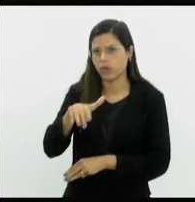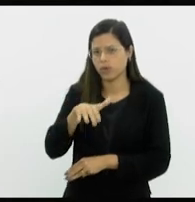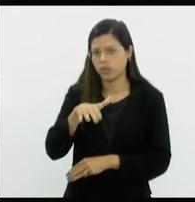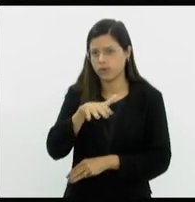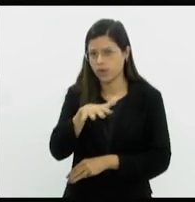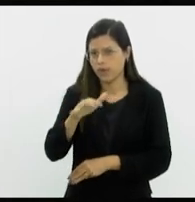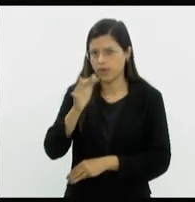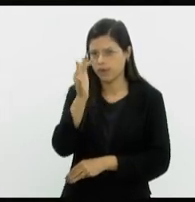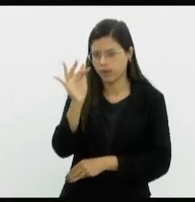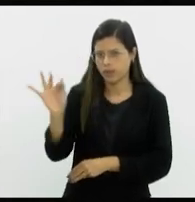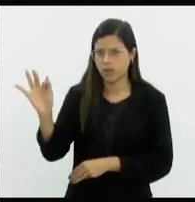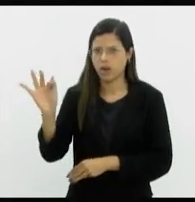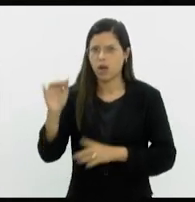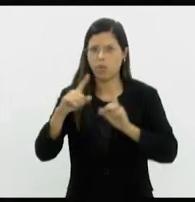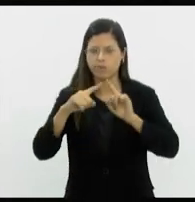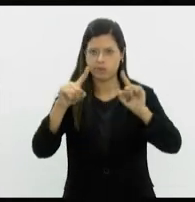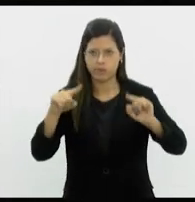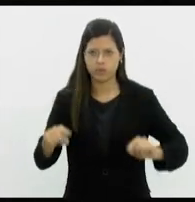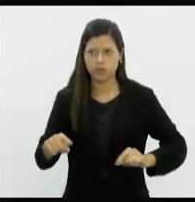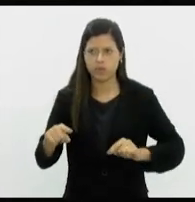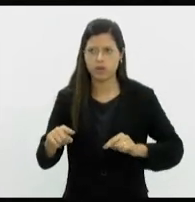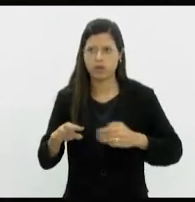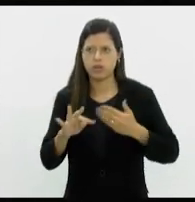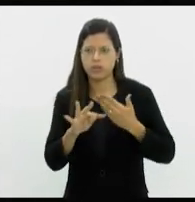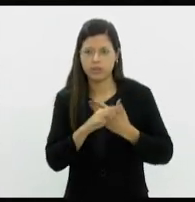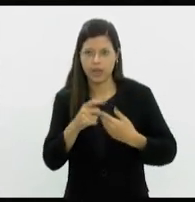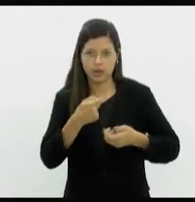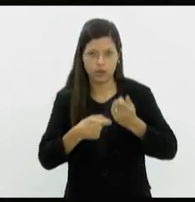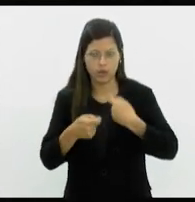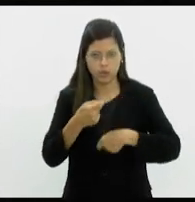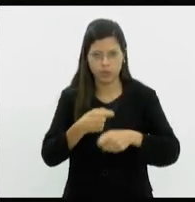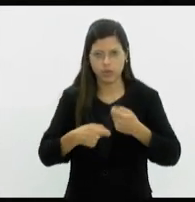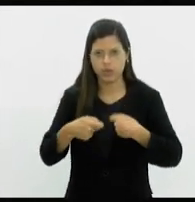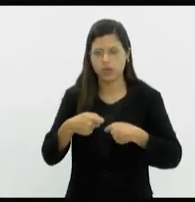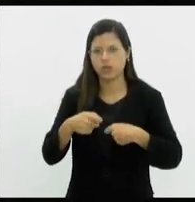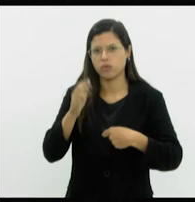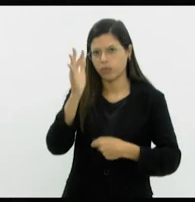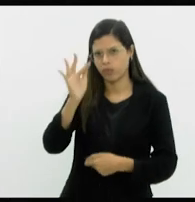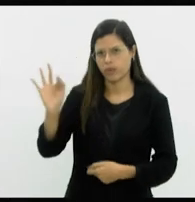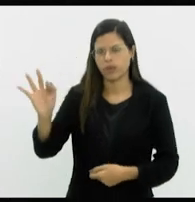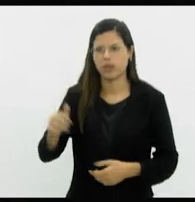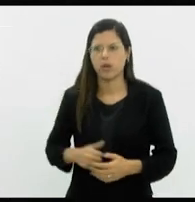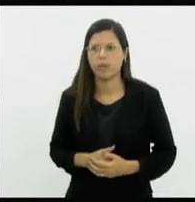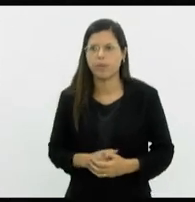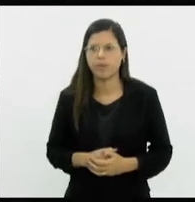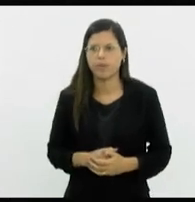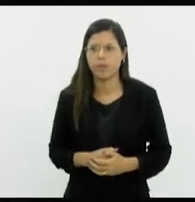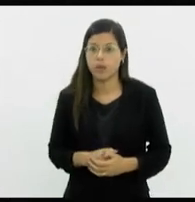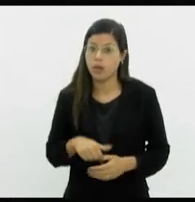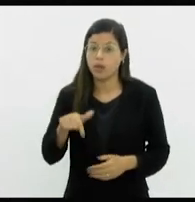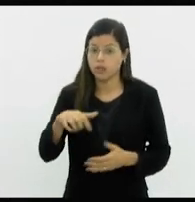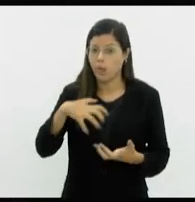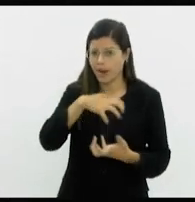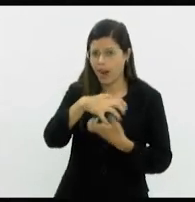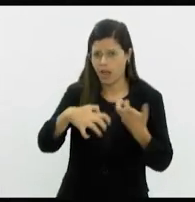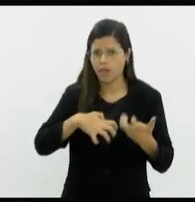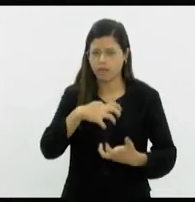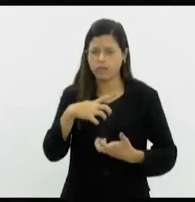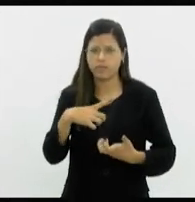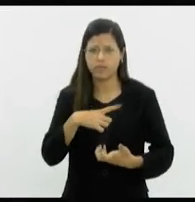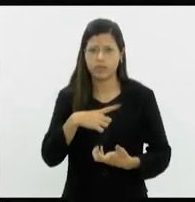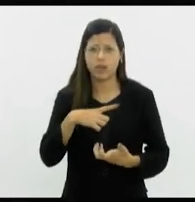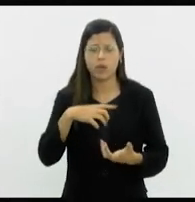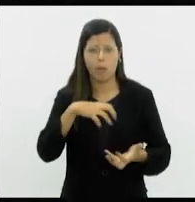e servidores técnicos administrativos a nível federal, que inclusive estão em greve, né? Uma